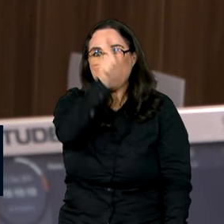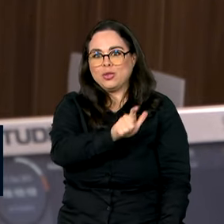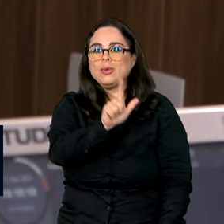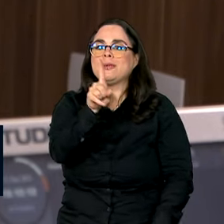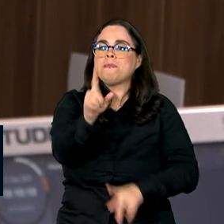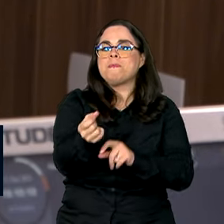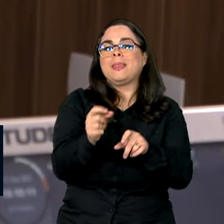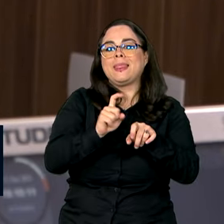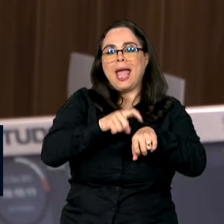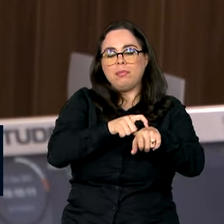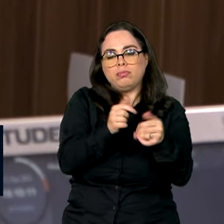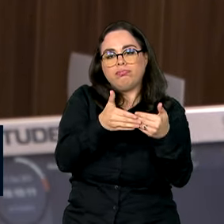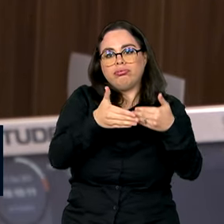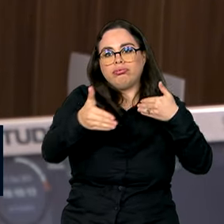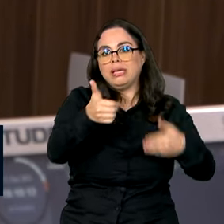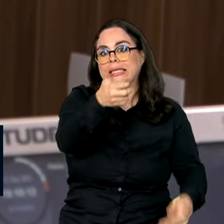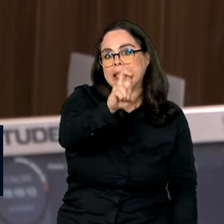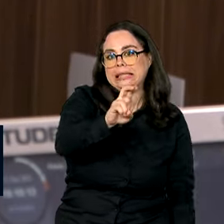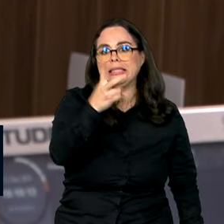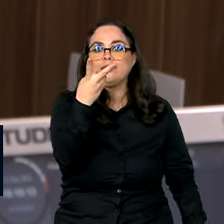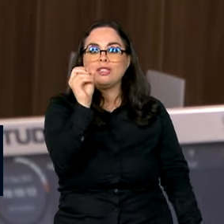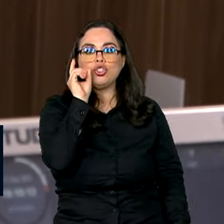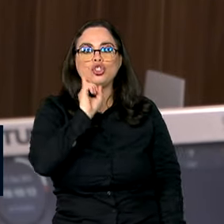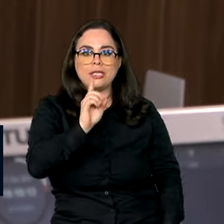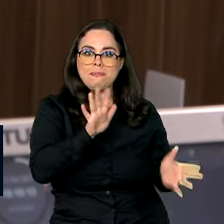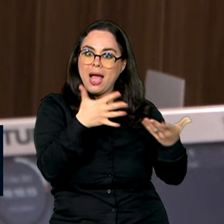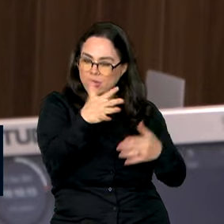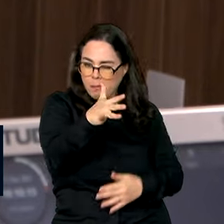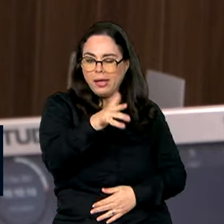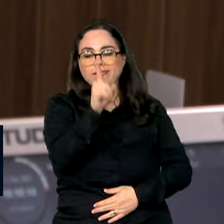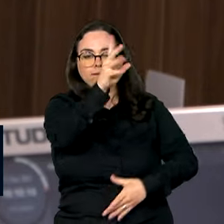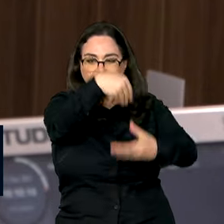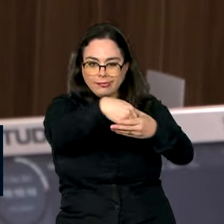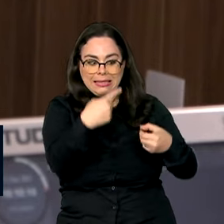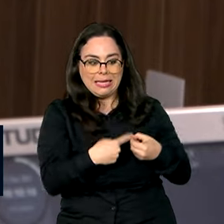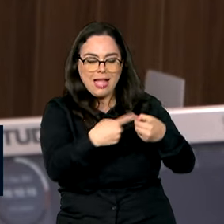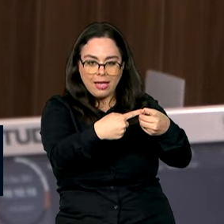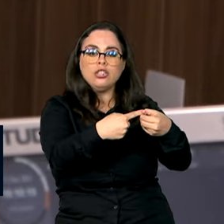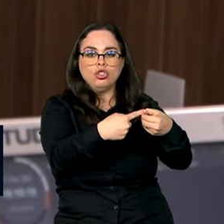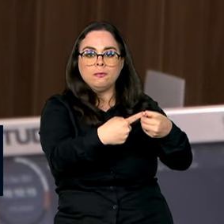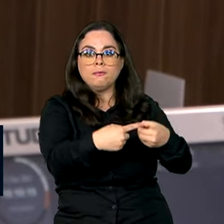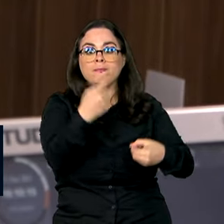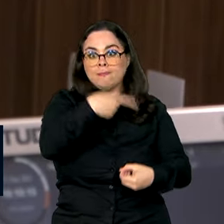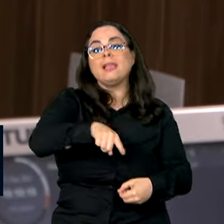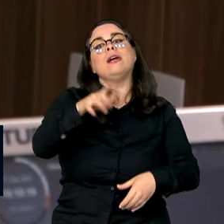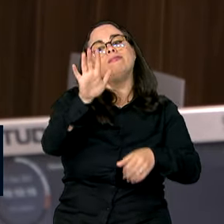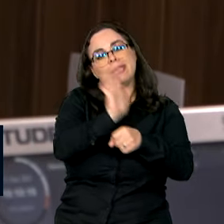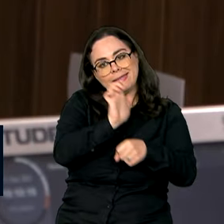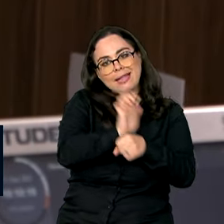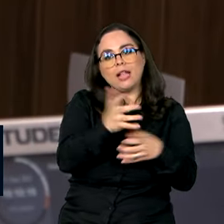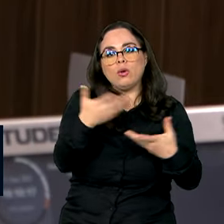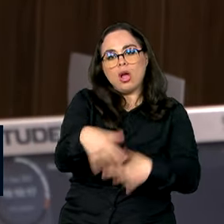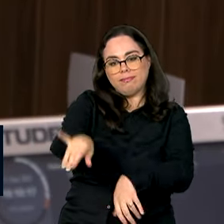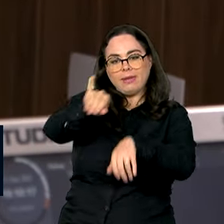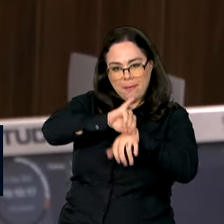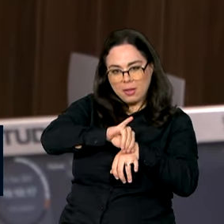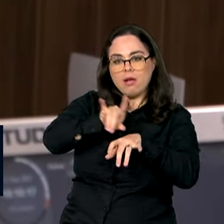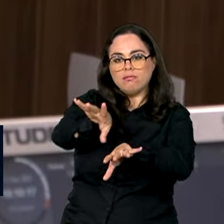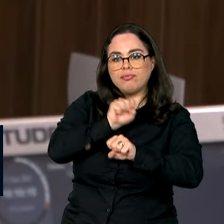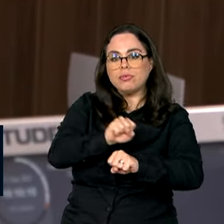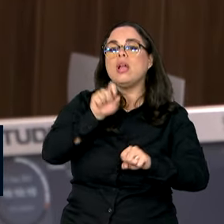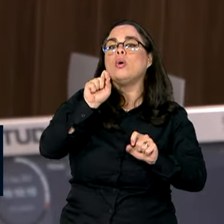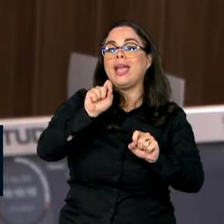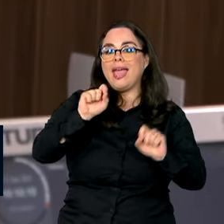longo, né, de 15 a 20 dias na cidade. Belém está recebendo agora, nesse final de semana, o Círio de